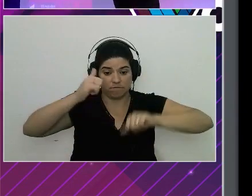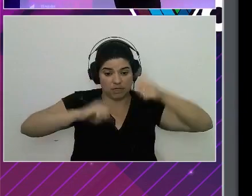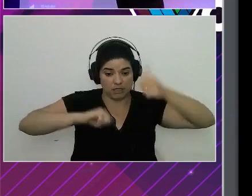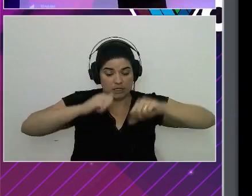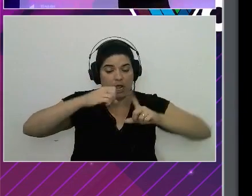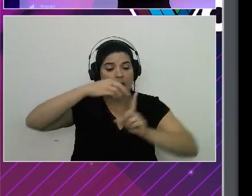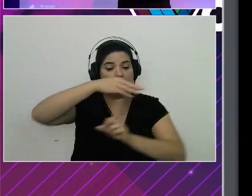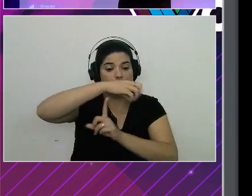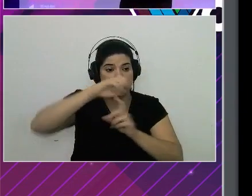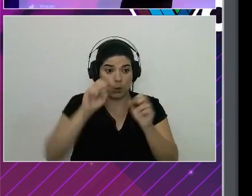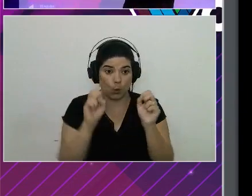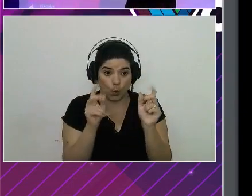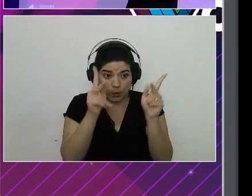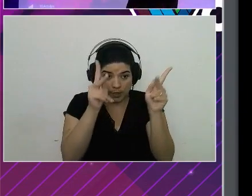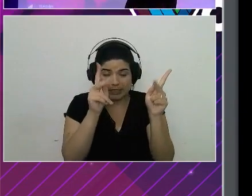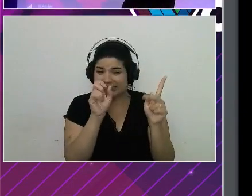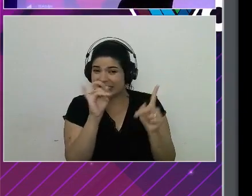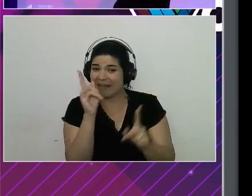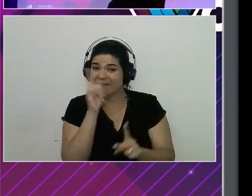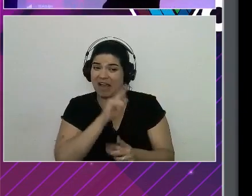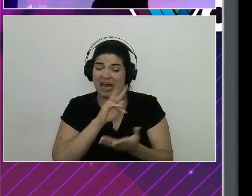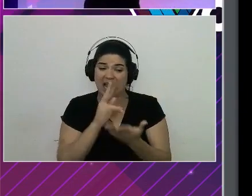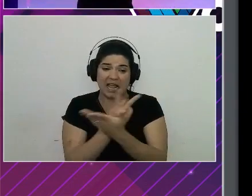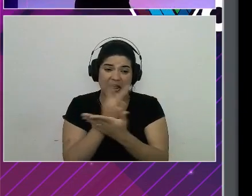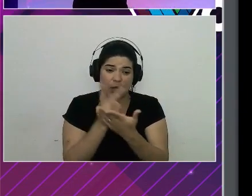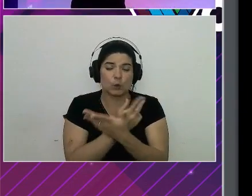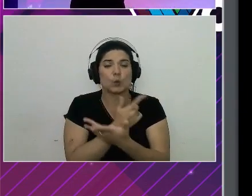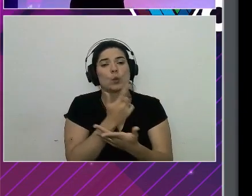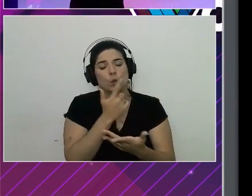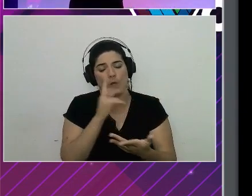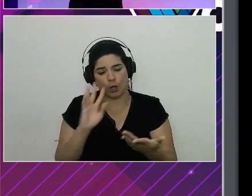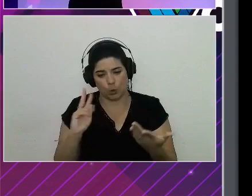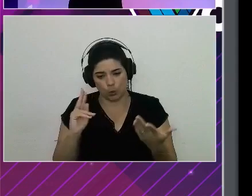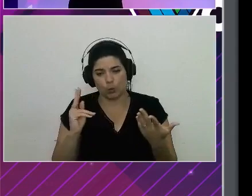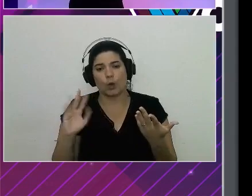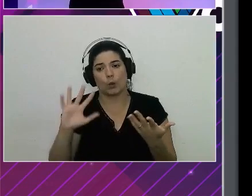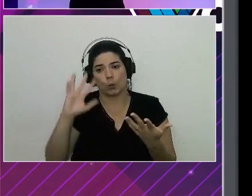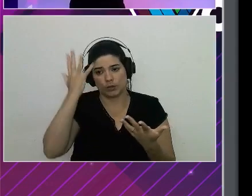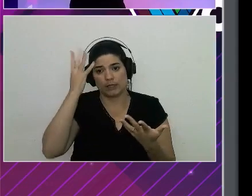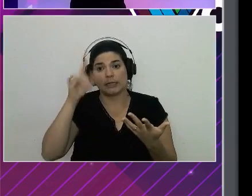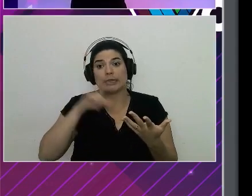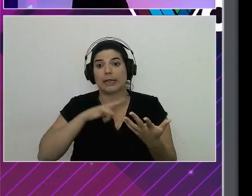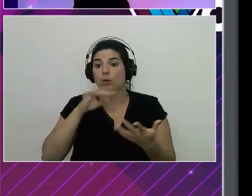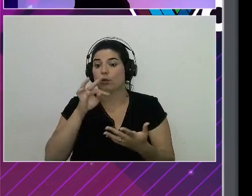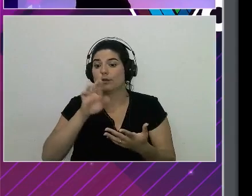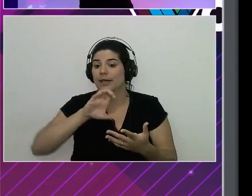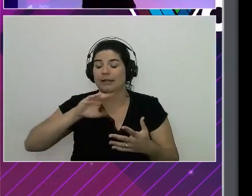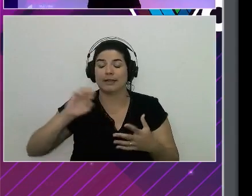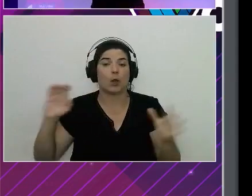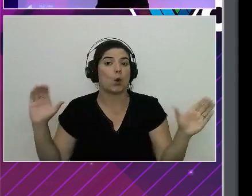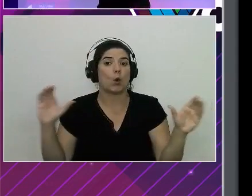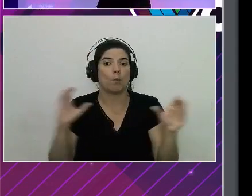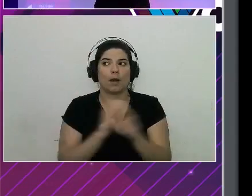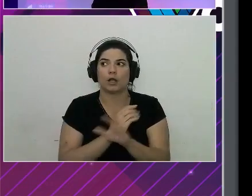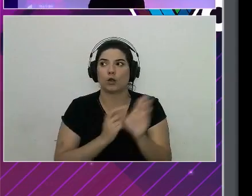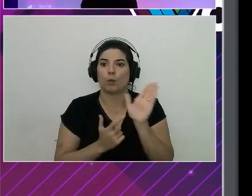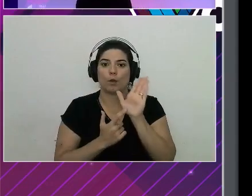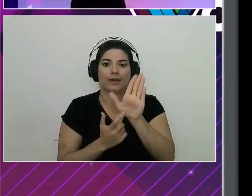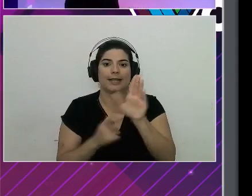ok. Em caso de falha, de um teste falhar, você vai ter o trace completo para poder olhar e verificar se está tudo